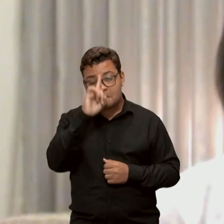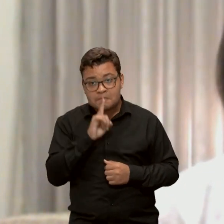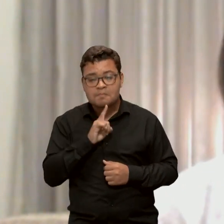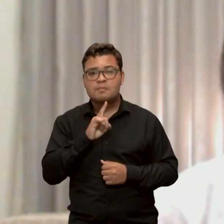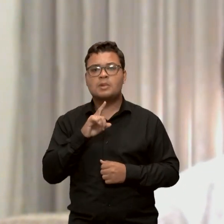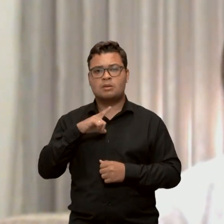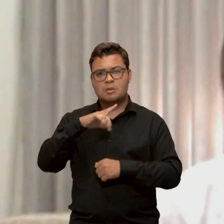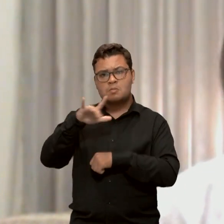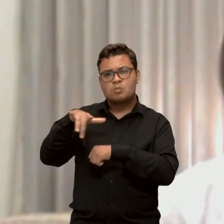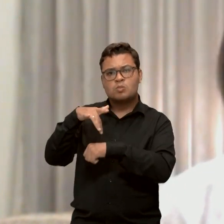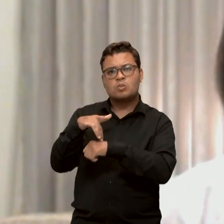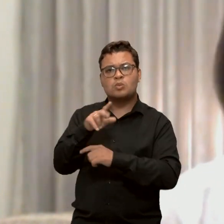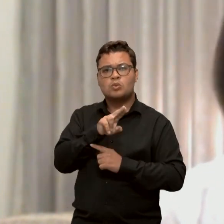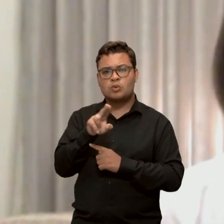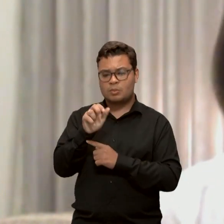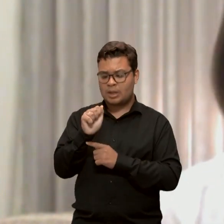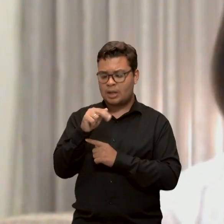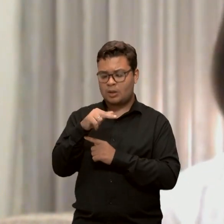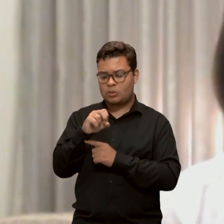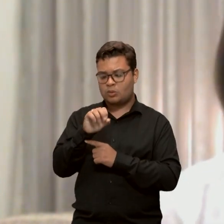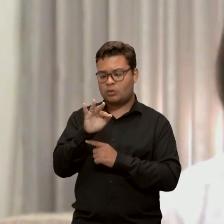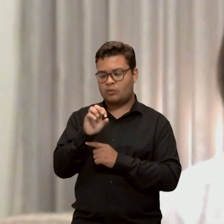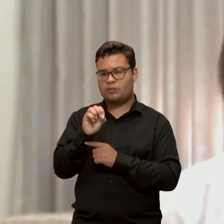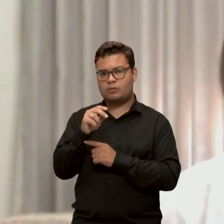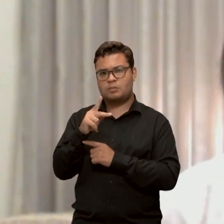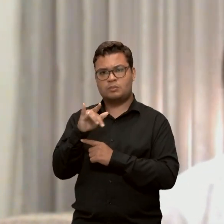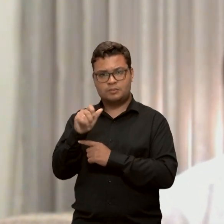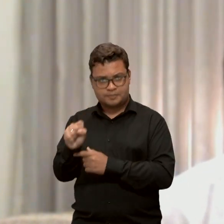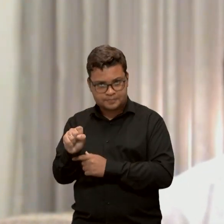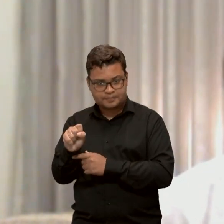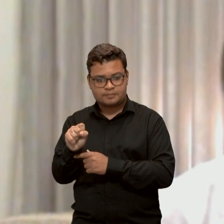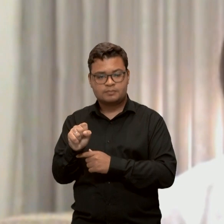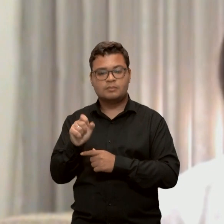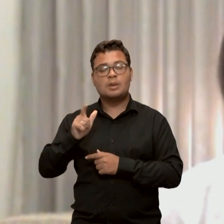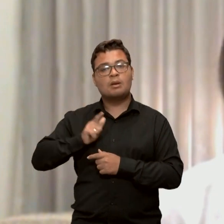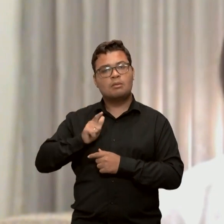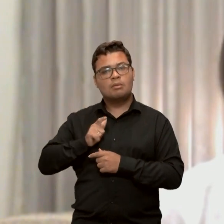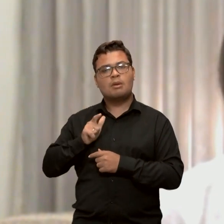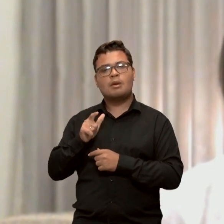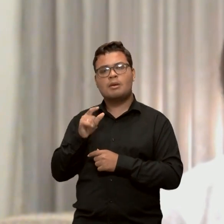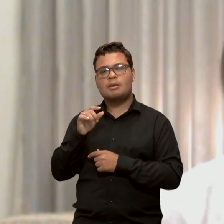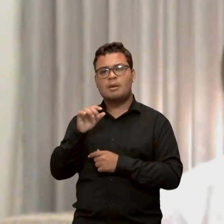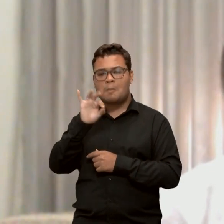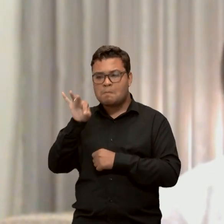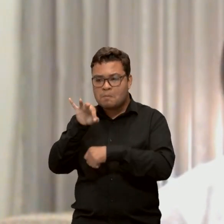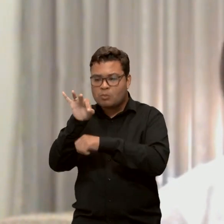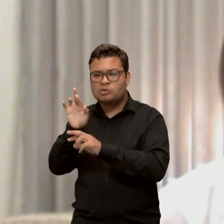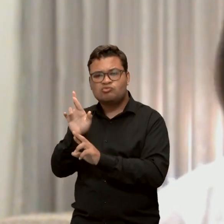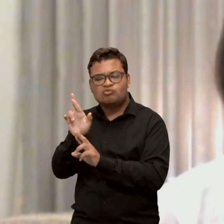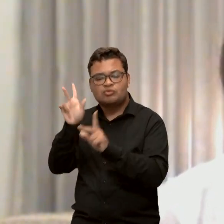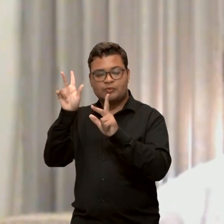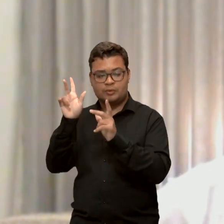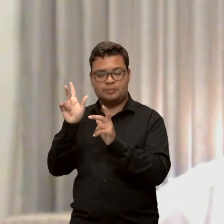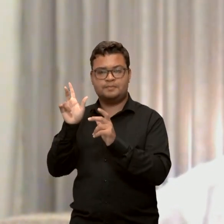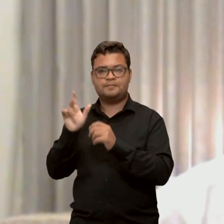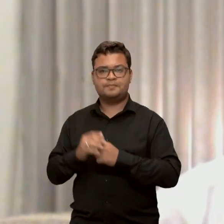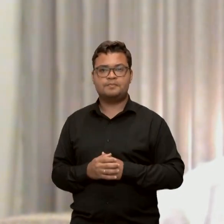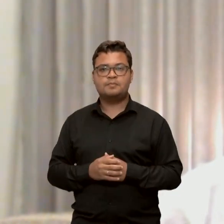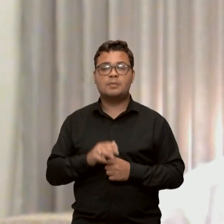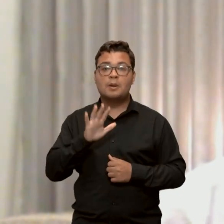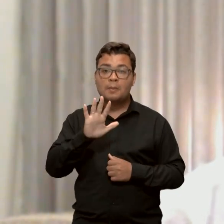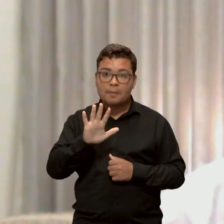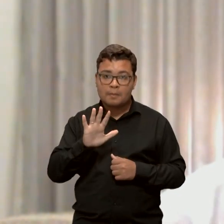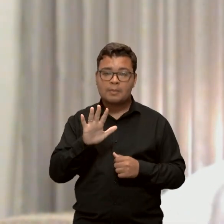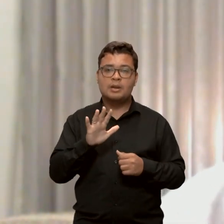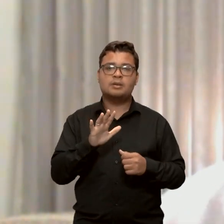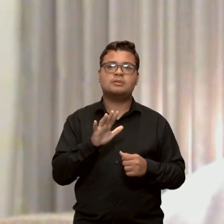dengue pode aumentar com o aumento do criadouro do mosquito, como zika e chikungunya. O da febre amarela